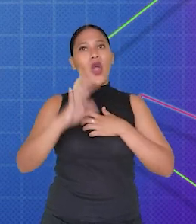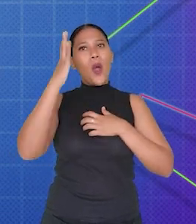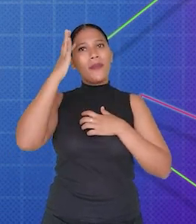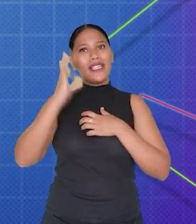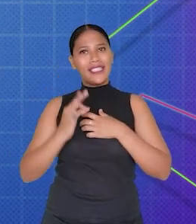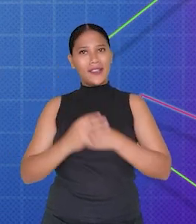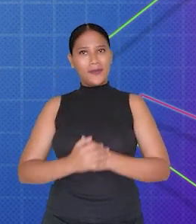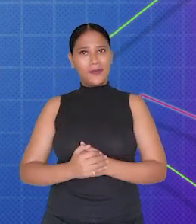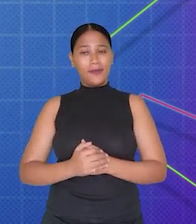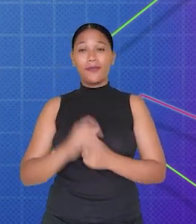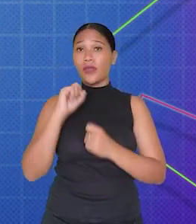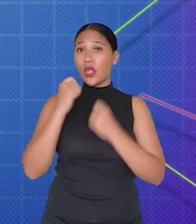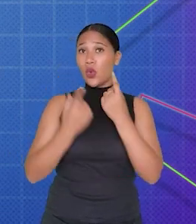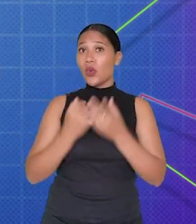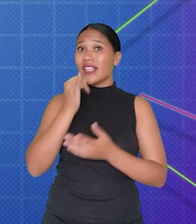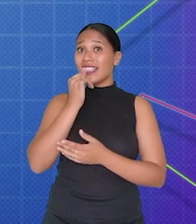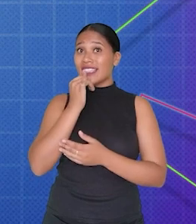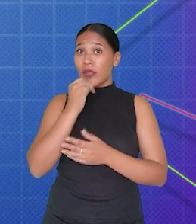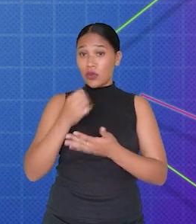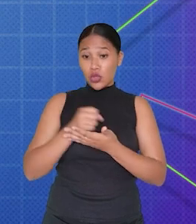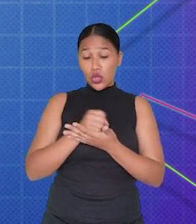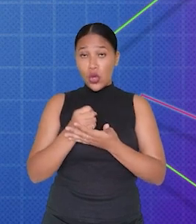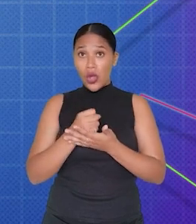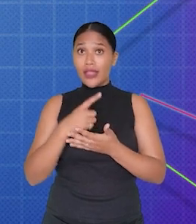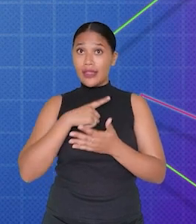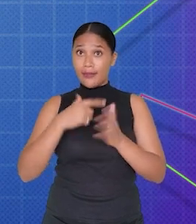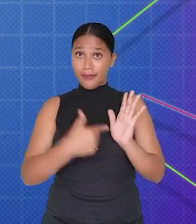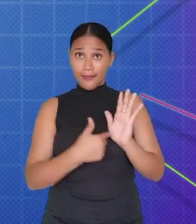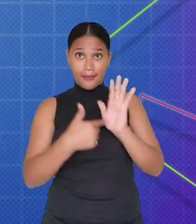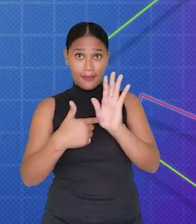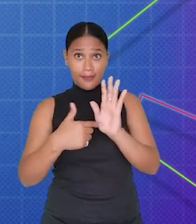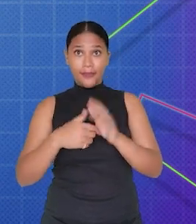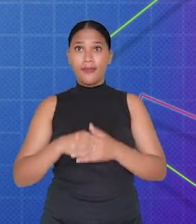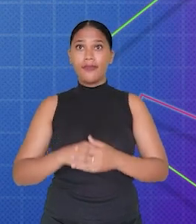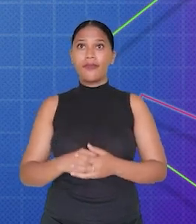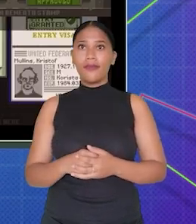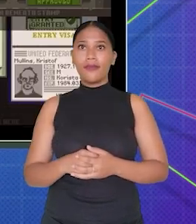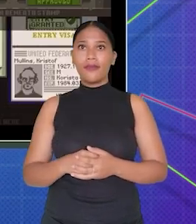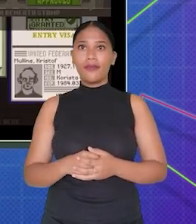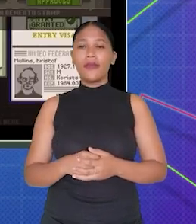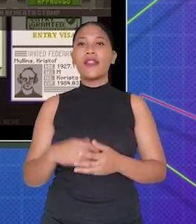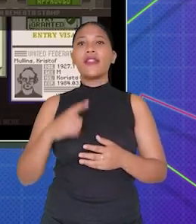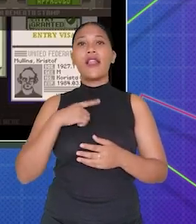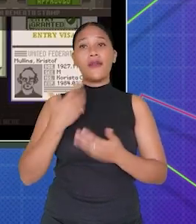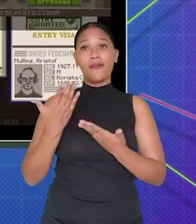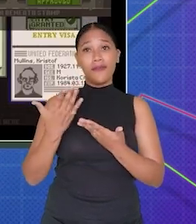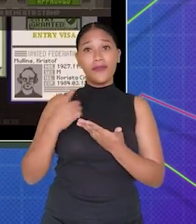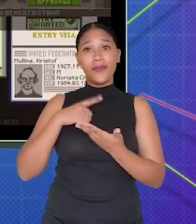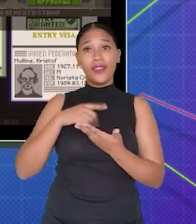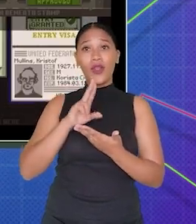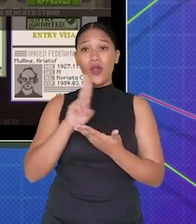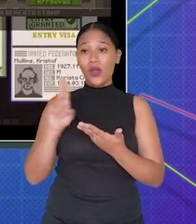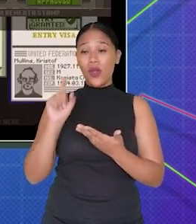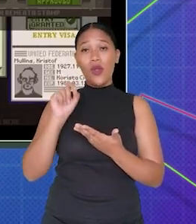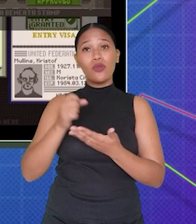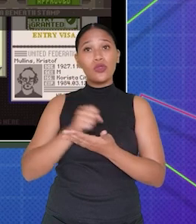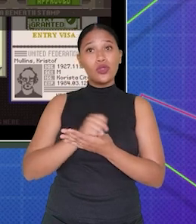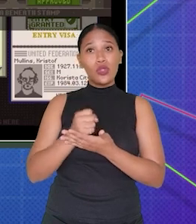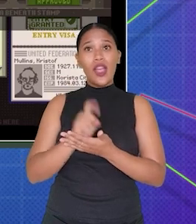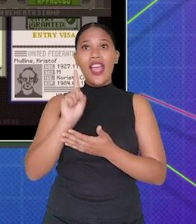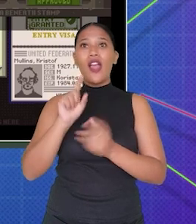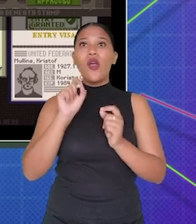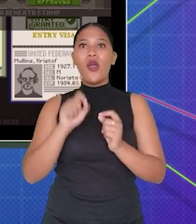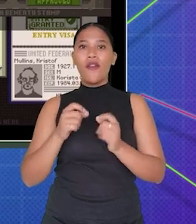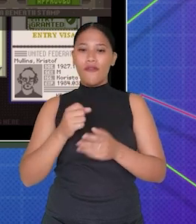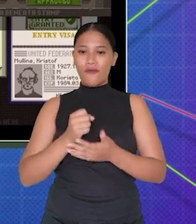compreensão. Alguns exemplos de jogos que retratam narrativas invisibilizadas incluem Papers, Please, que coloca o jogador na posição de um